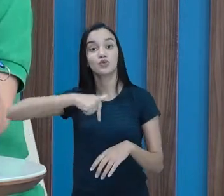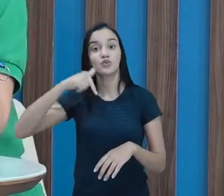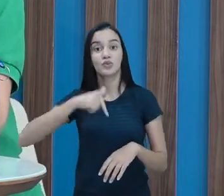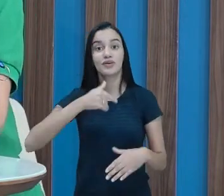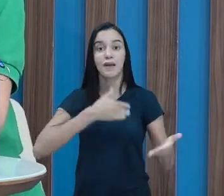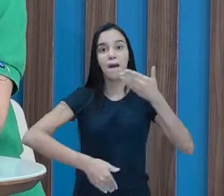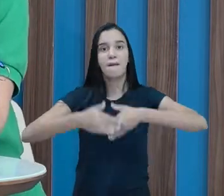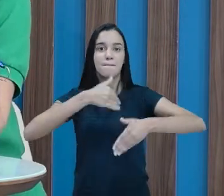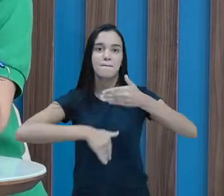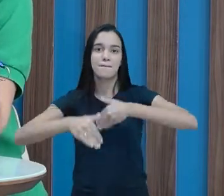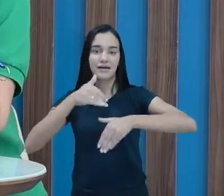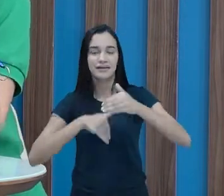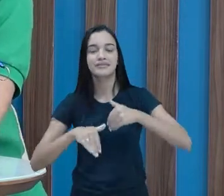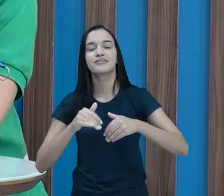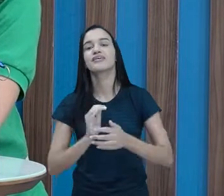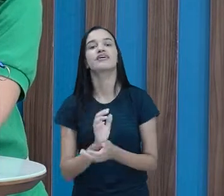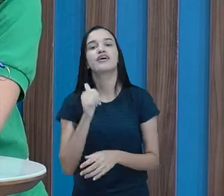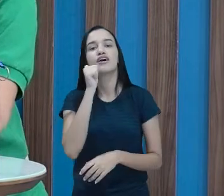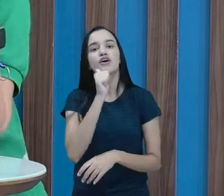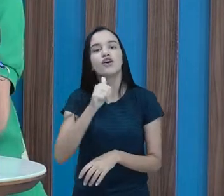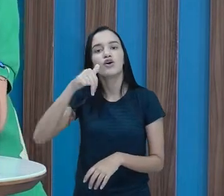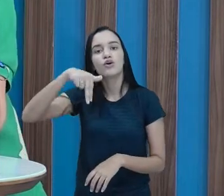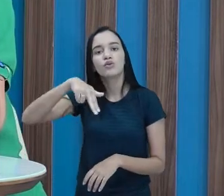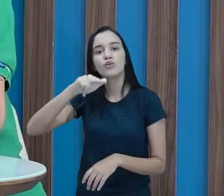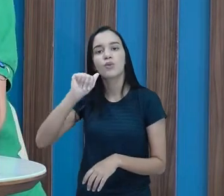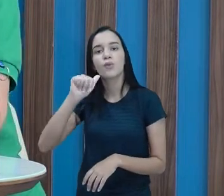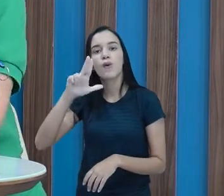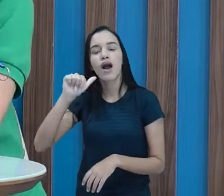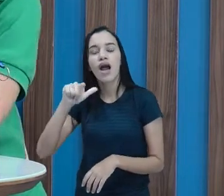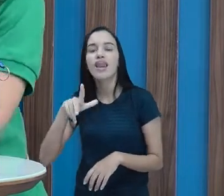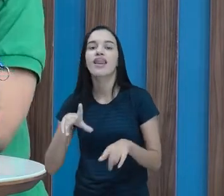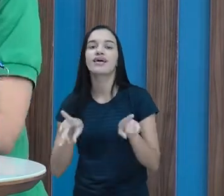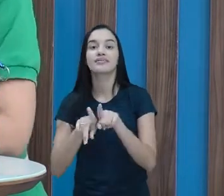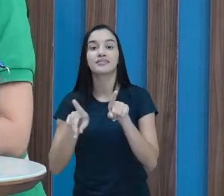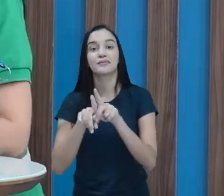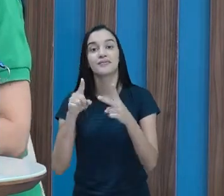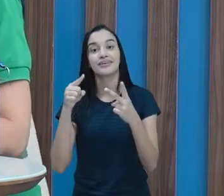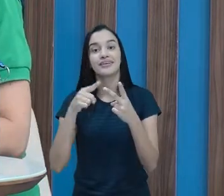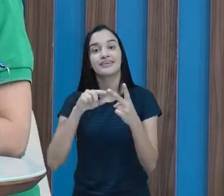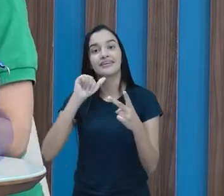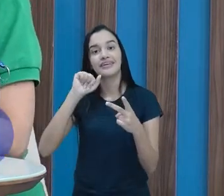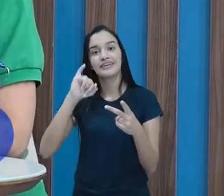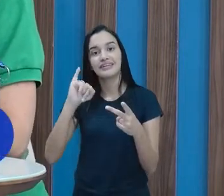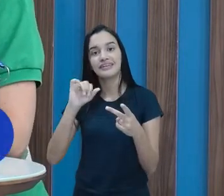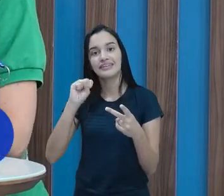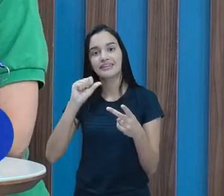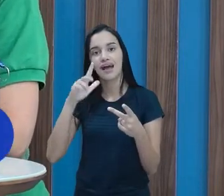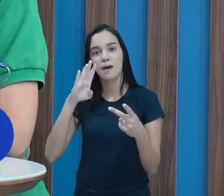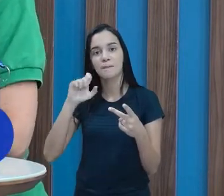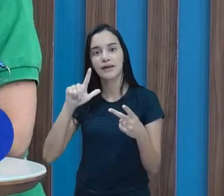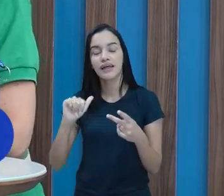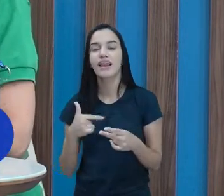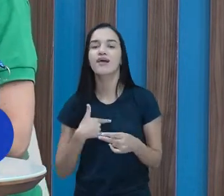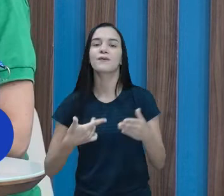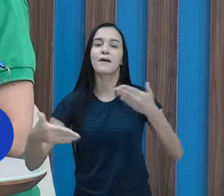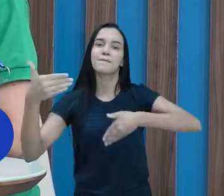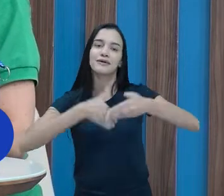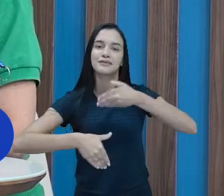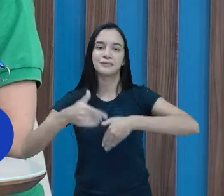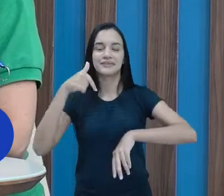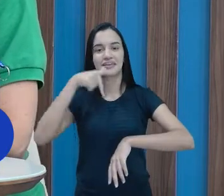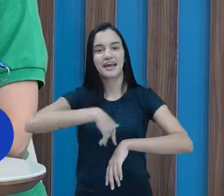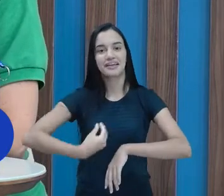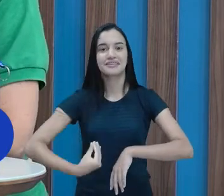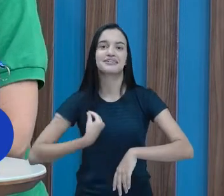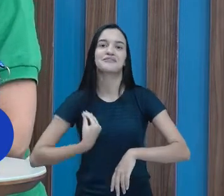a participação de Nuala e Isabela. Sejam muito bem-vindas, meninas, e conto com a participação de vocês aqui